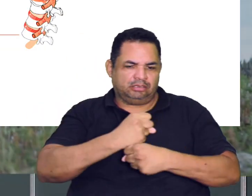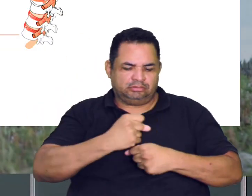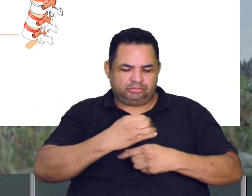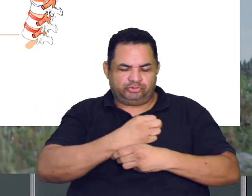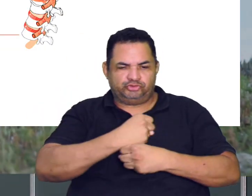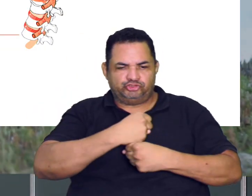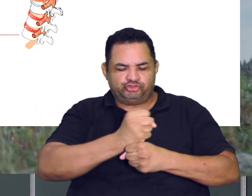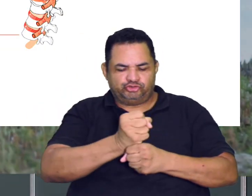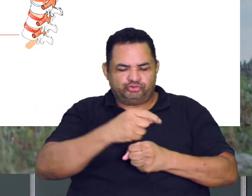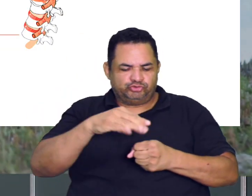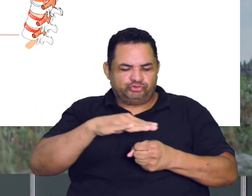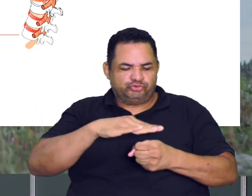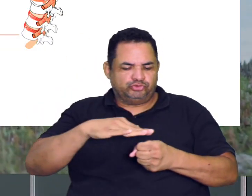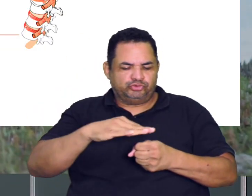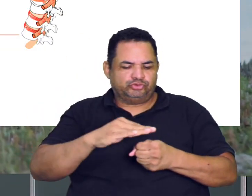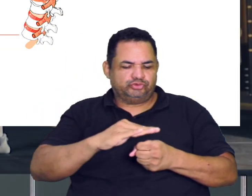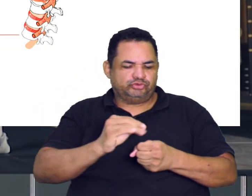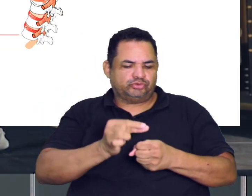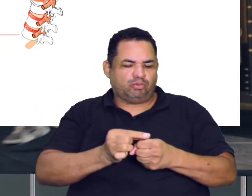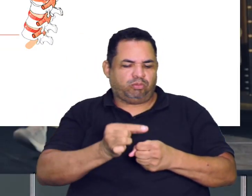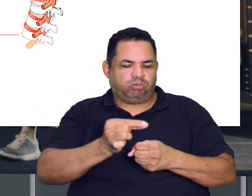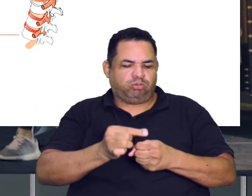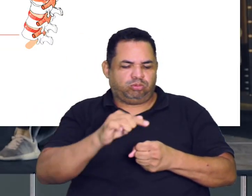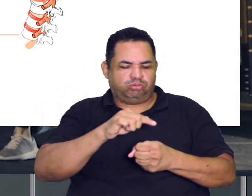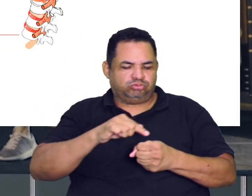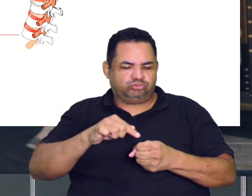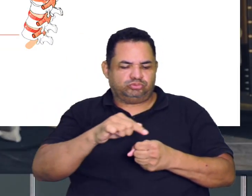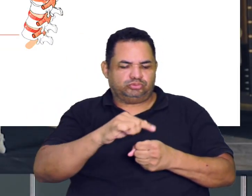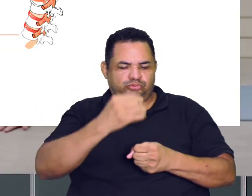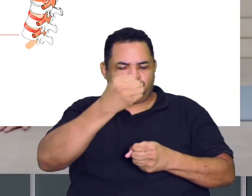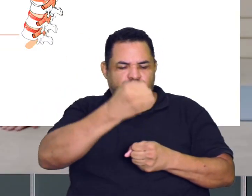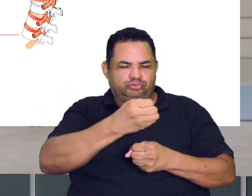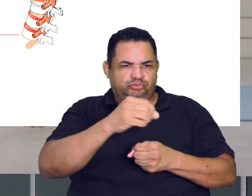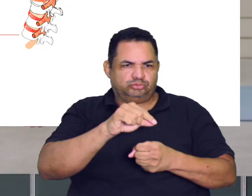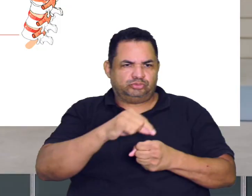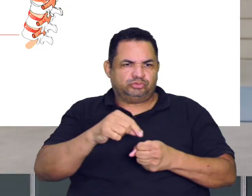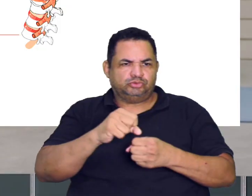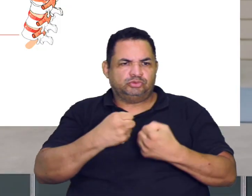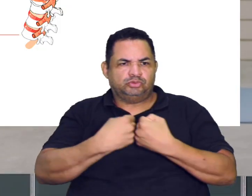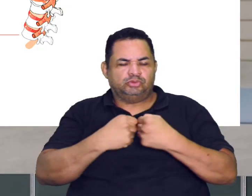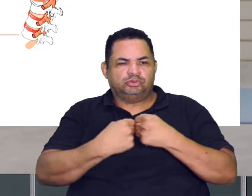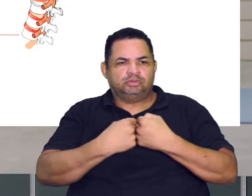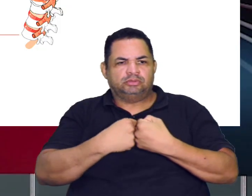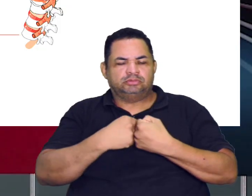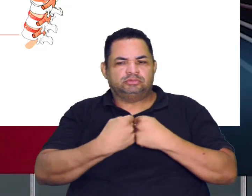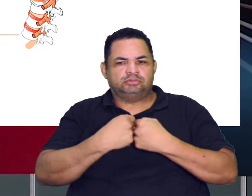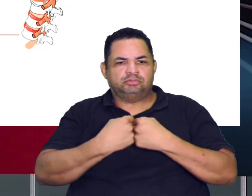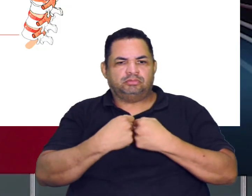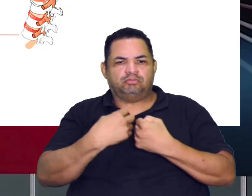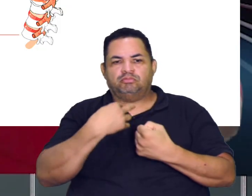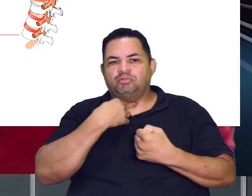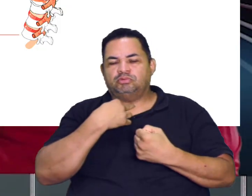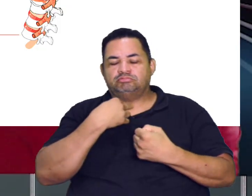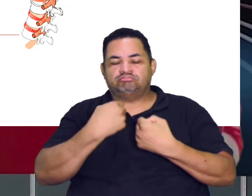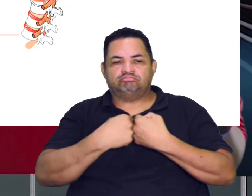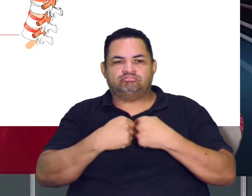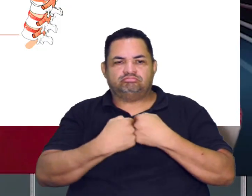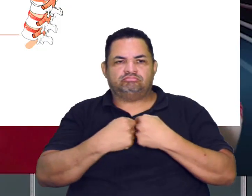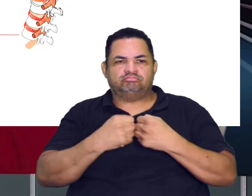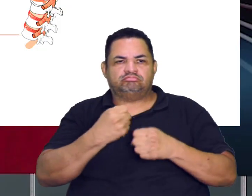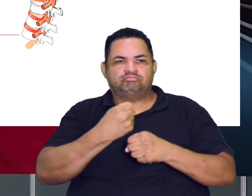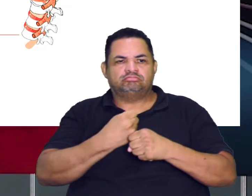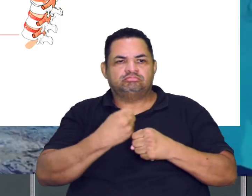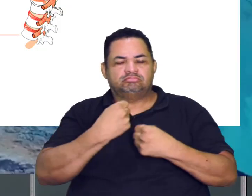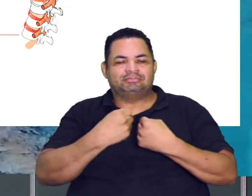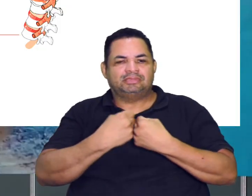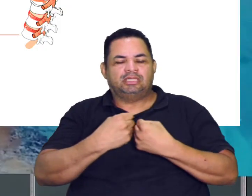teu disco, tá? No teu disco intervertebral, que eu te falei que é para tirar o impacto, exatamente, tirar o